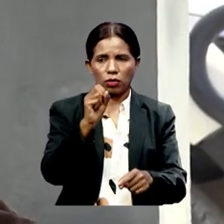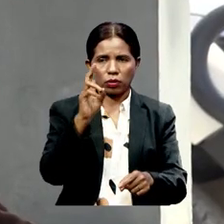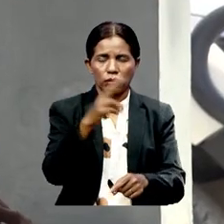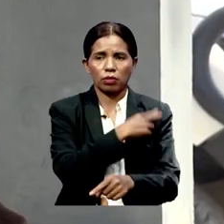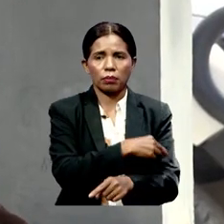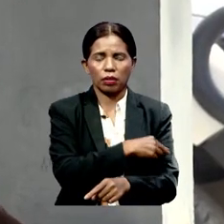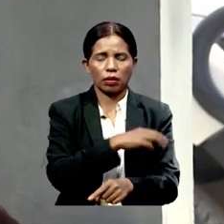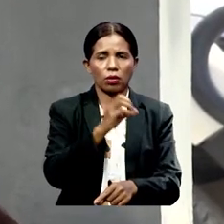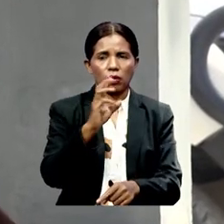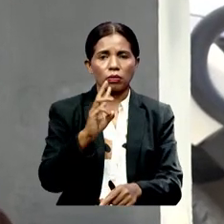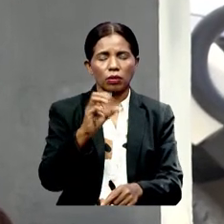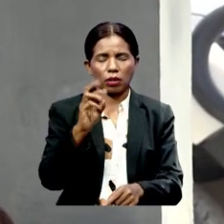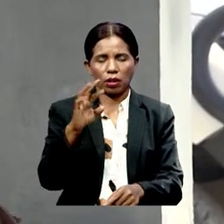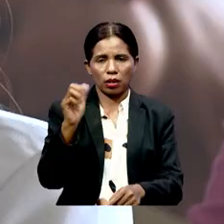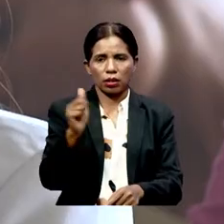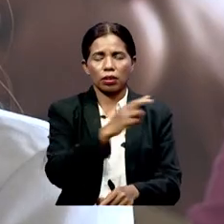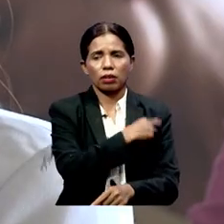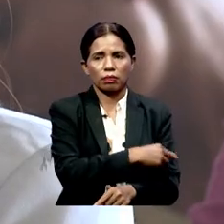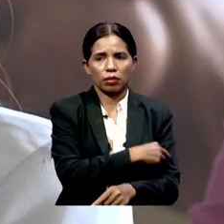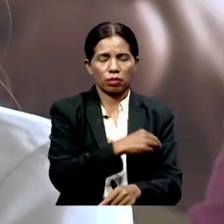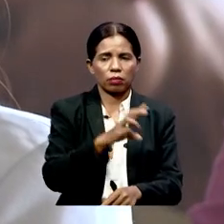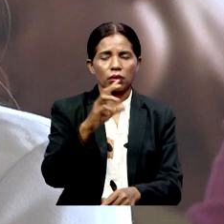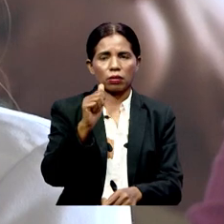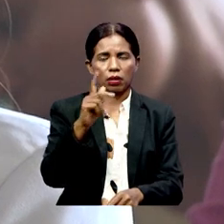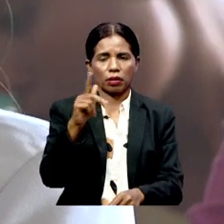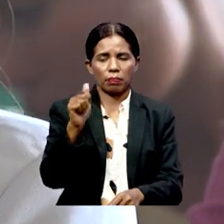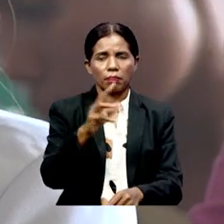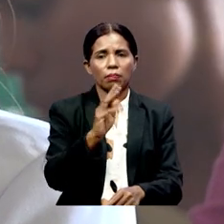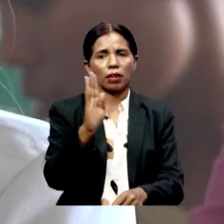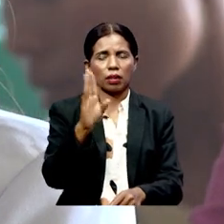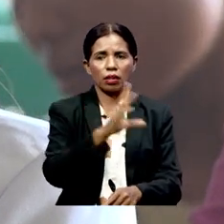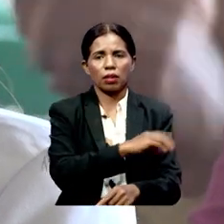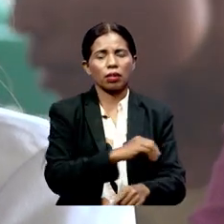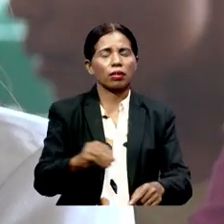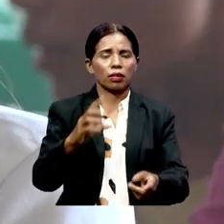Centro Saúde Watu Lari, Centro Saúde Watu Carbau, o total pessoal